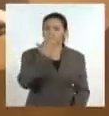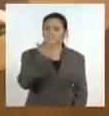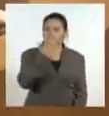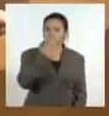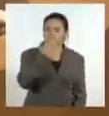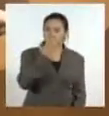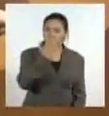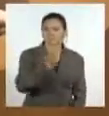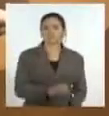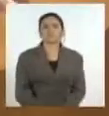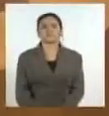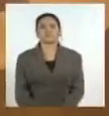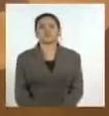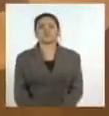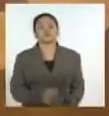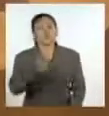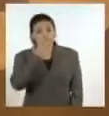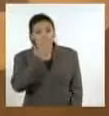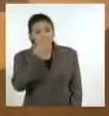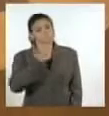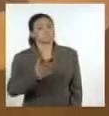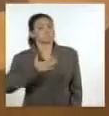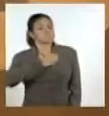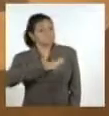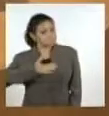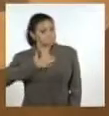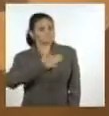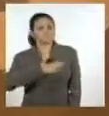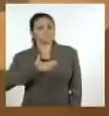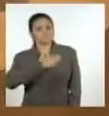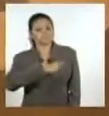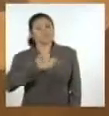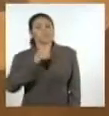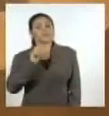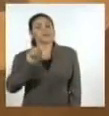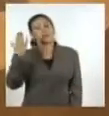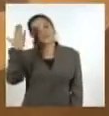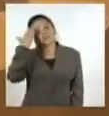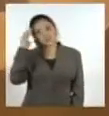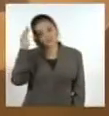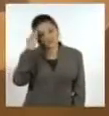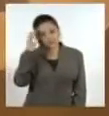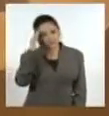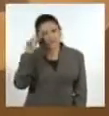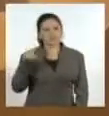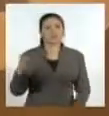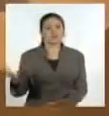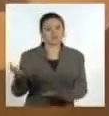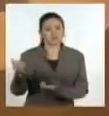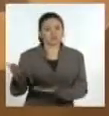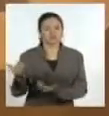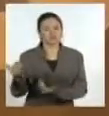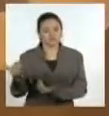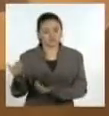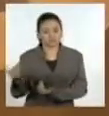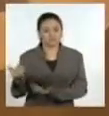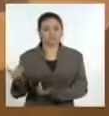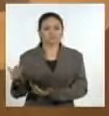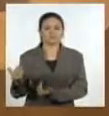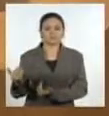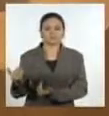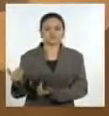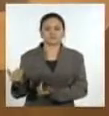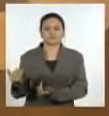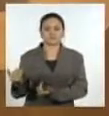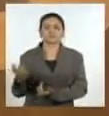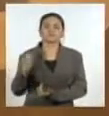no ex-senador José Sarney, que naquele momento compreendia que a sua juventude, que era quem